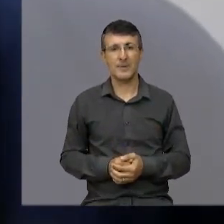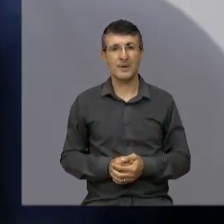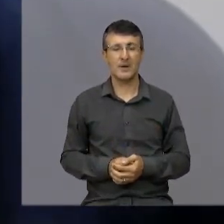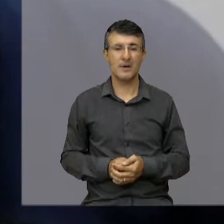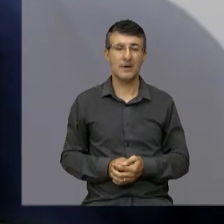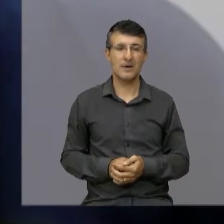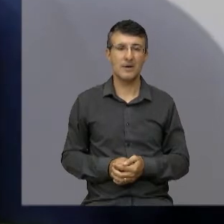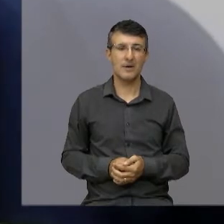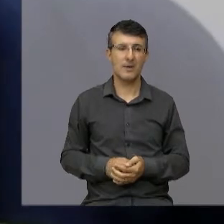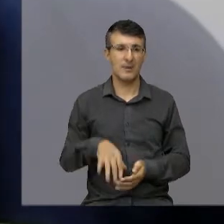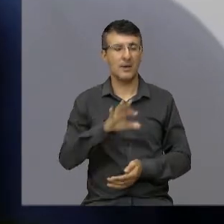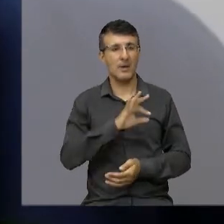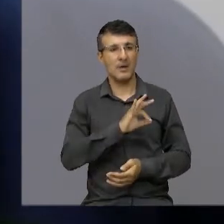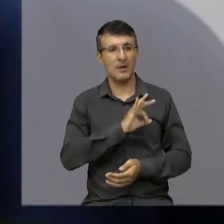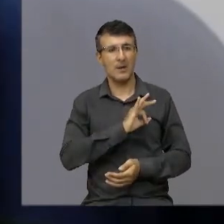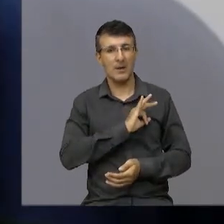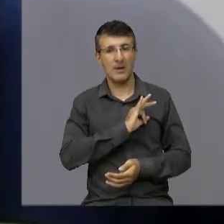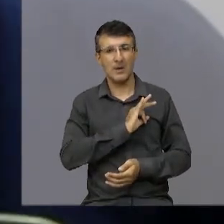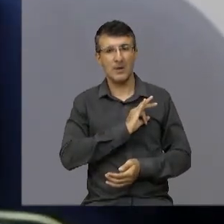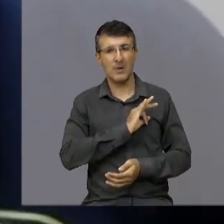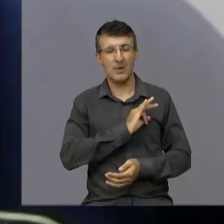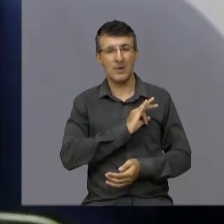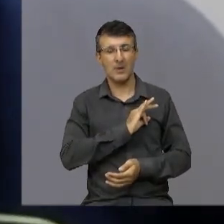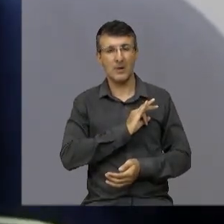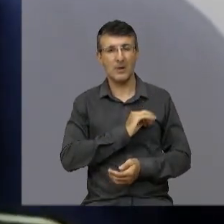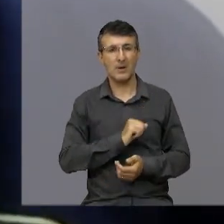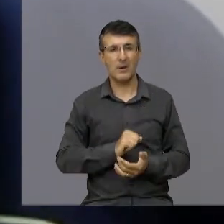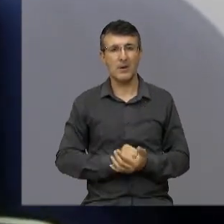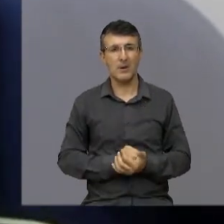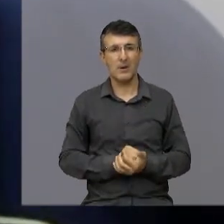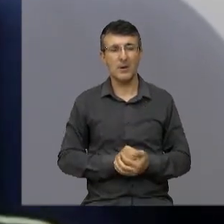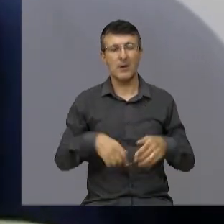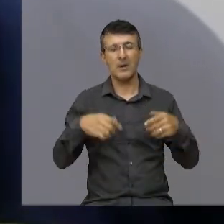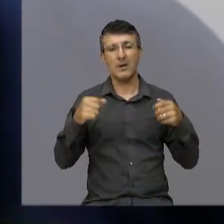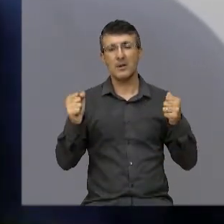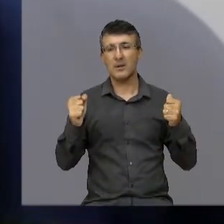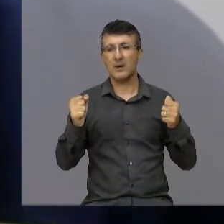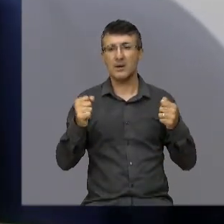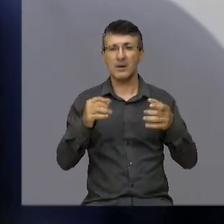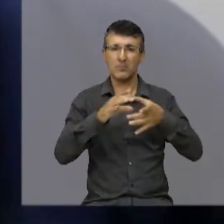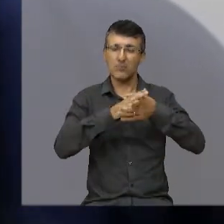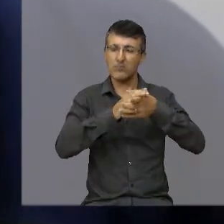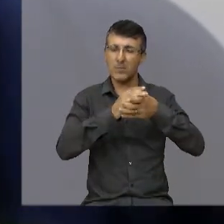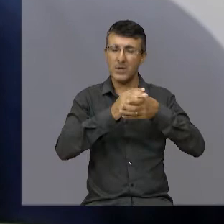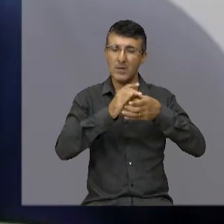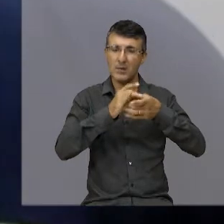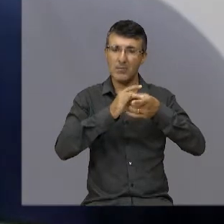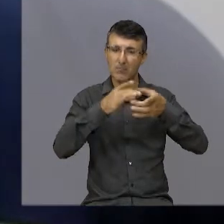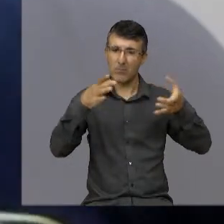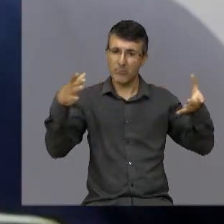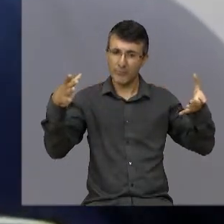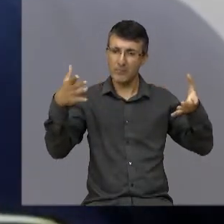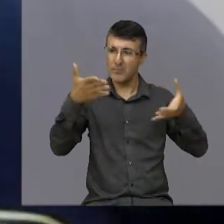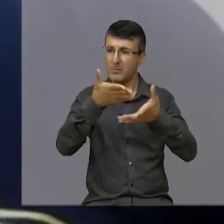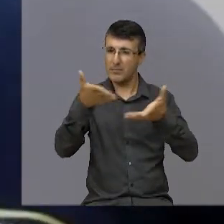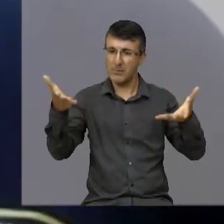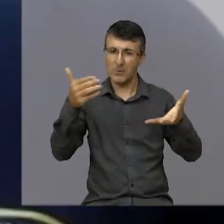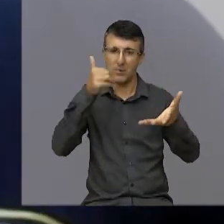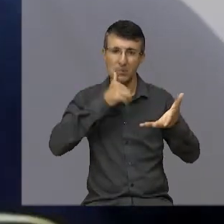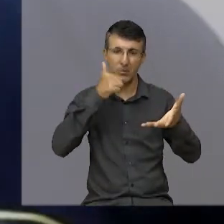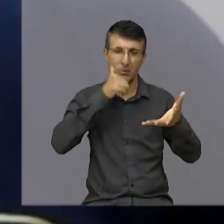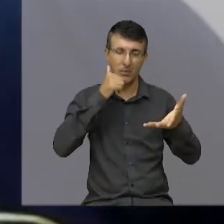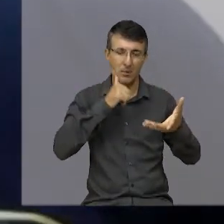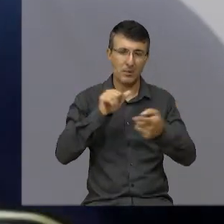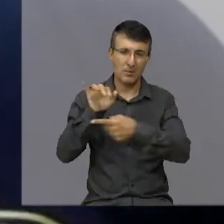Civil está disponível para as mulheres vítimas de violência 24 horas por dia,